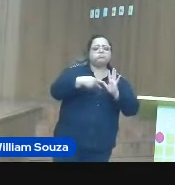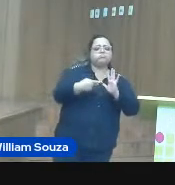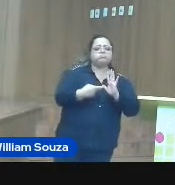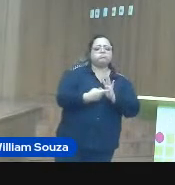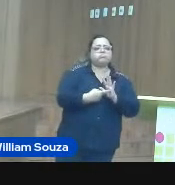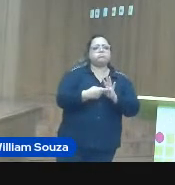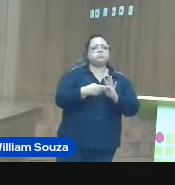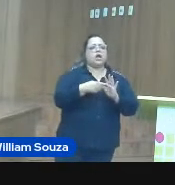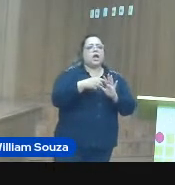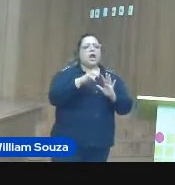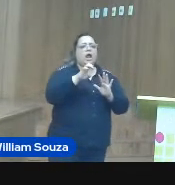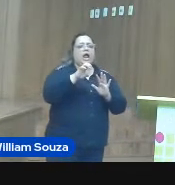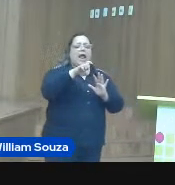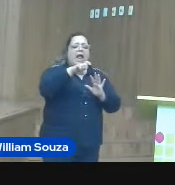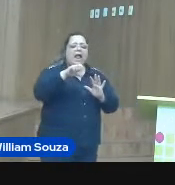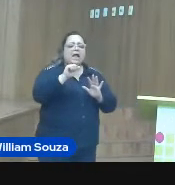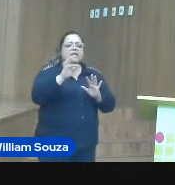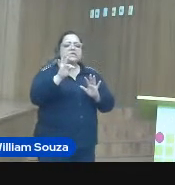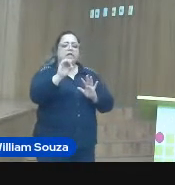exato que a gente está querendo